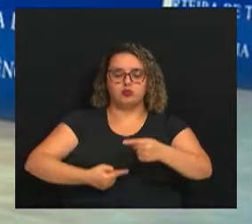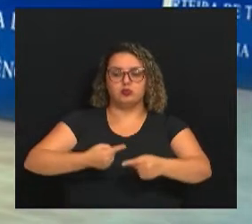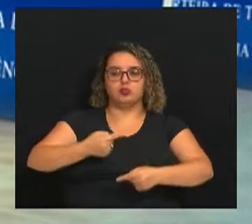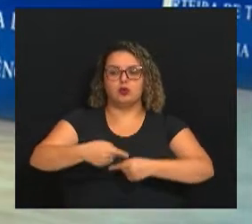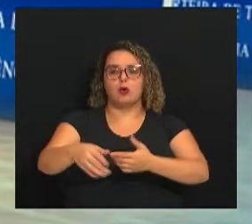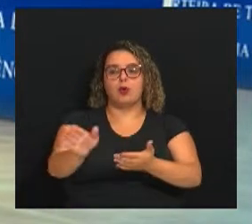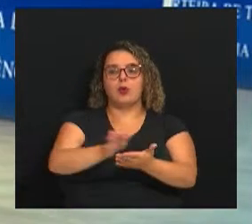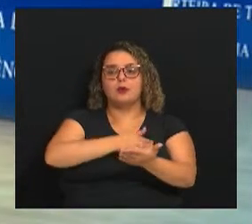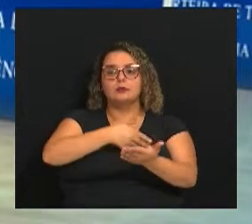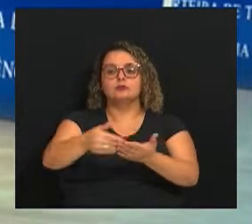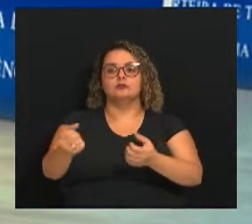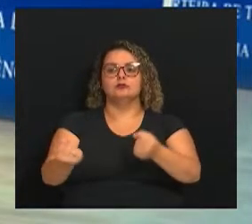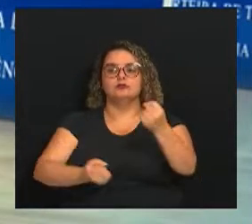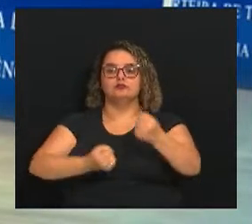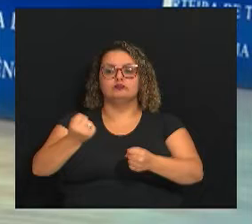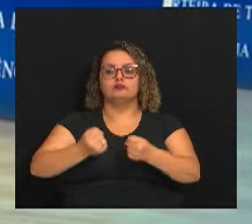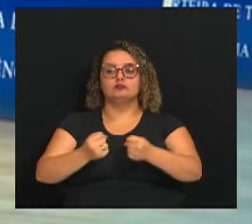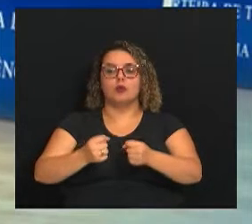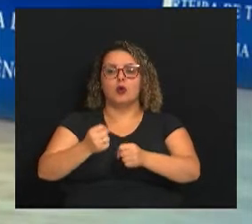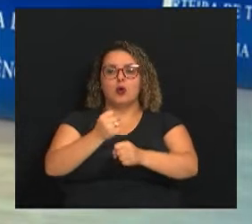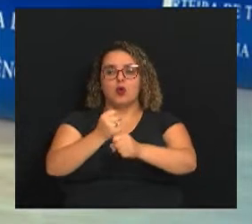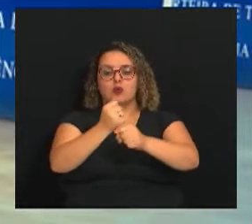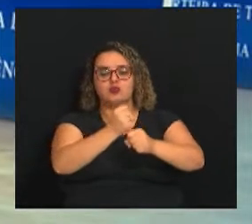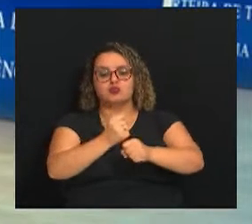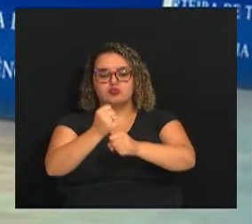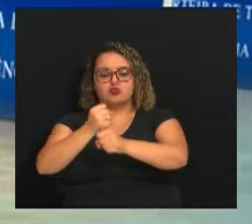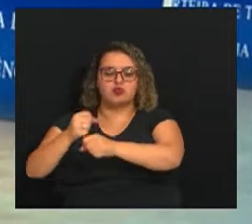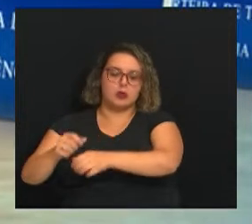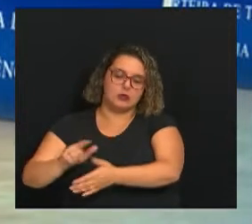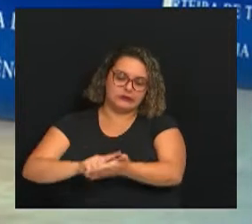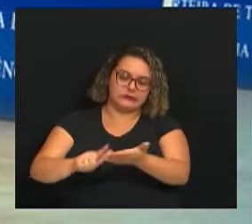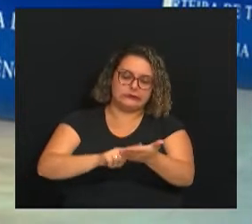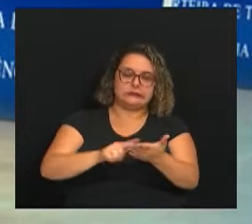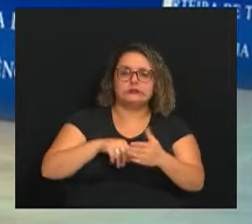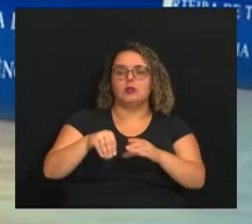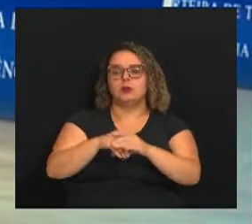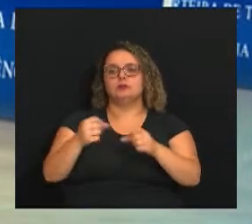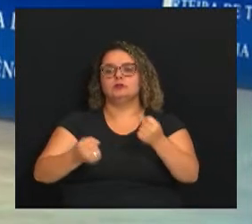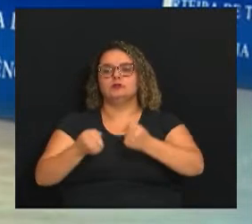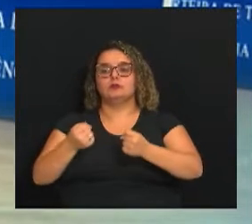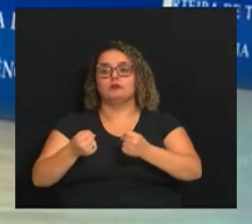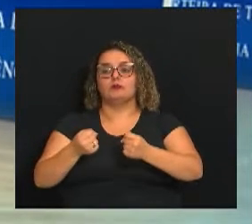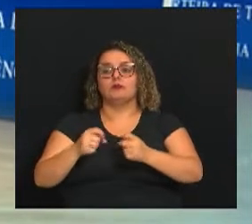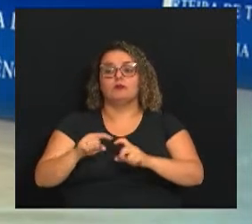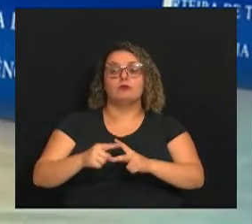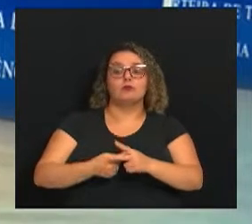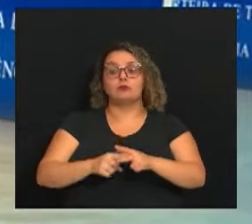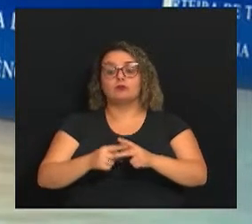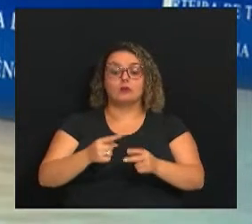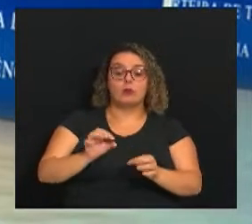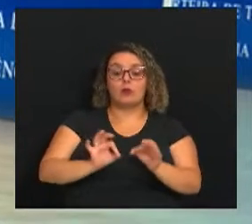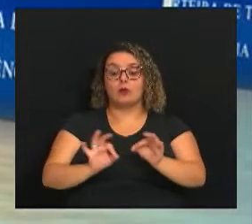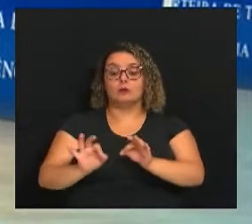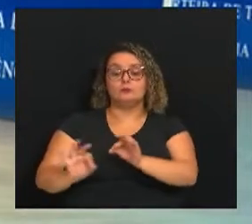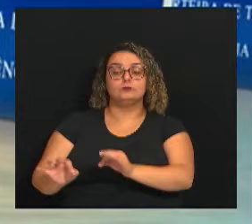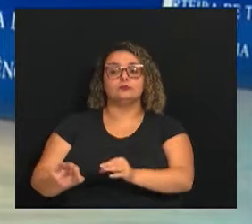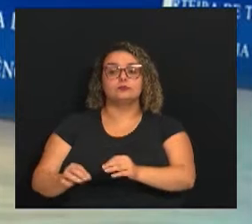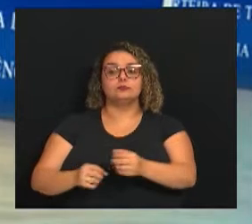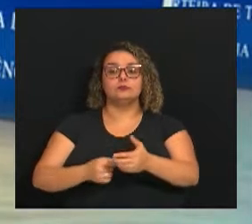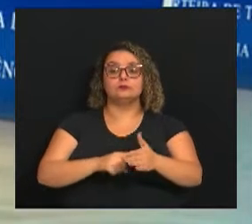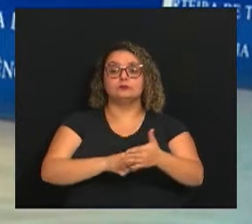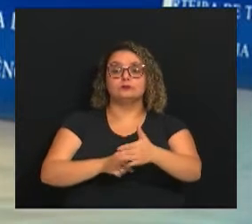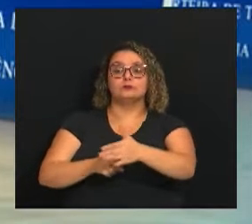carros, polidor e higienizador de automóveis, programador de máquinas, ferramenta com comando numérico,